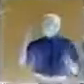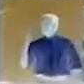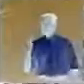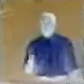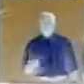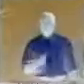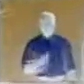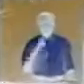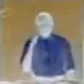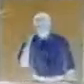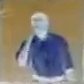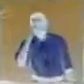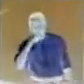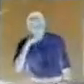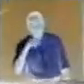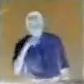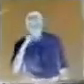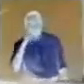Frei Damião.